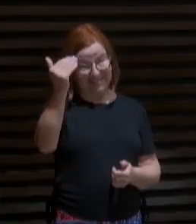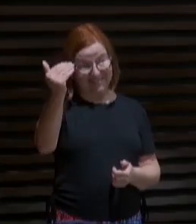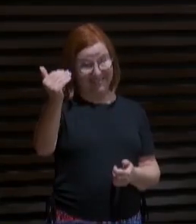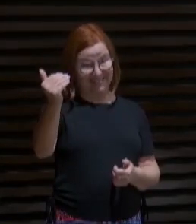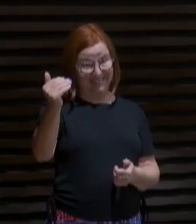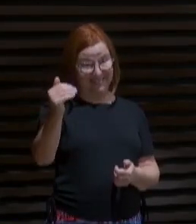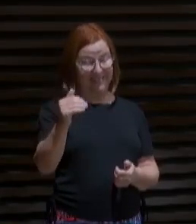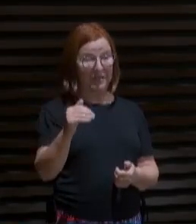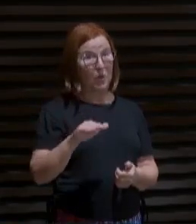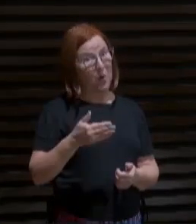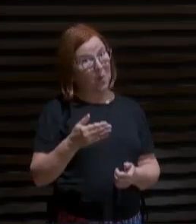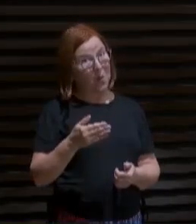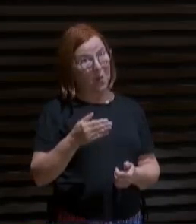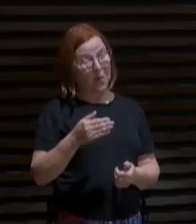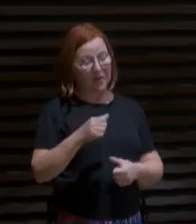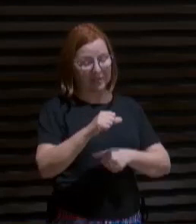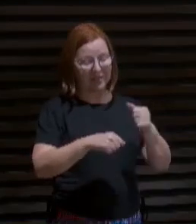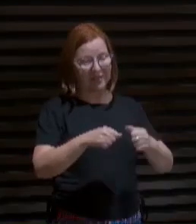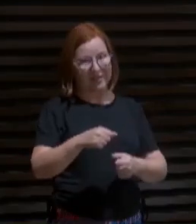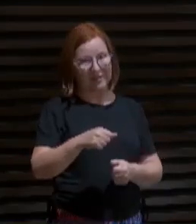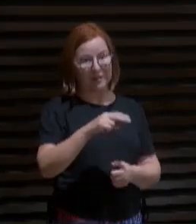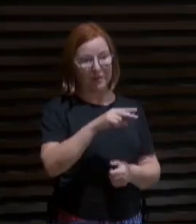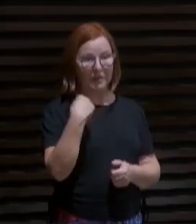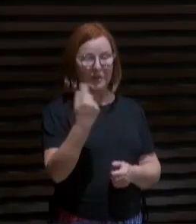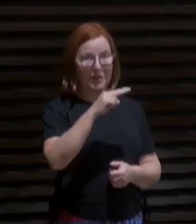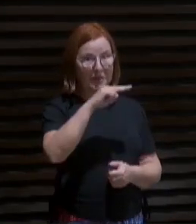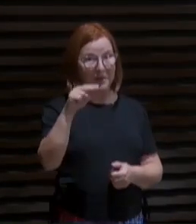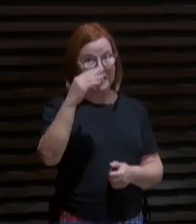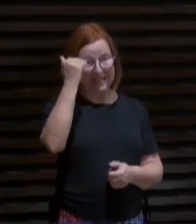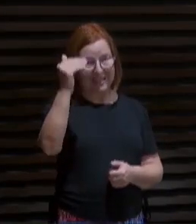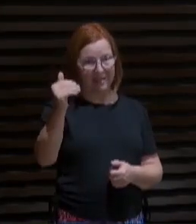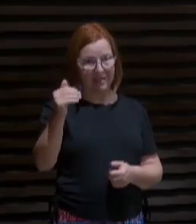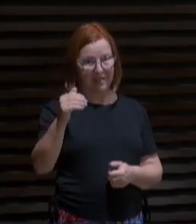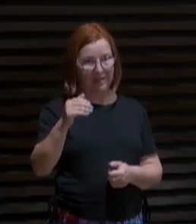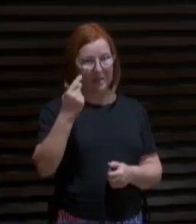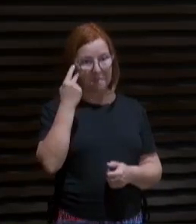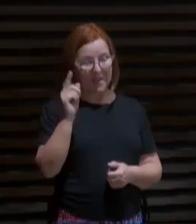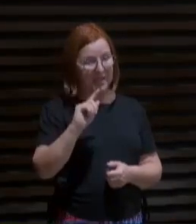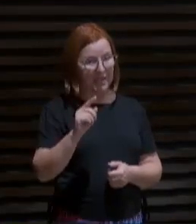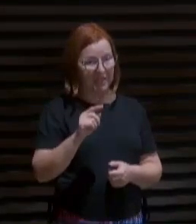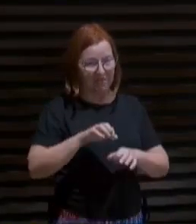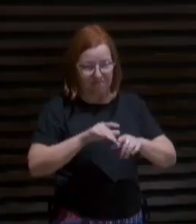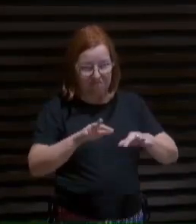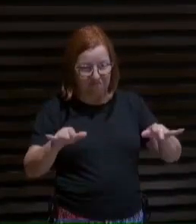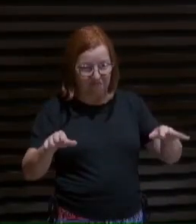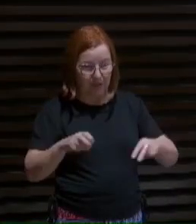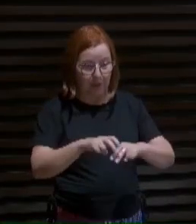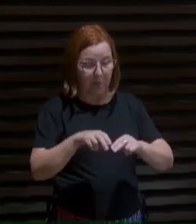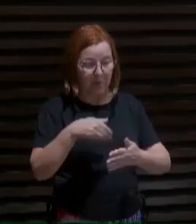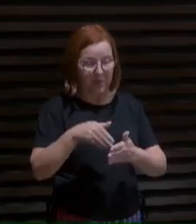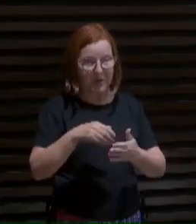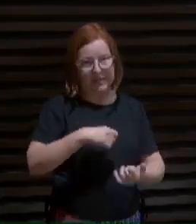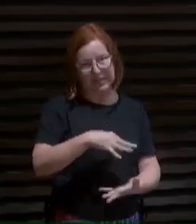o nosso nome, para que não sejamos espalhados por toda a terra. Alguns acreditam que aqui